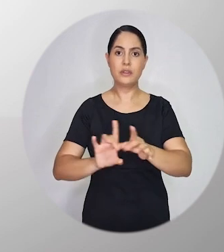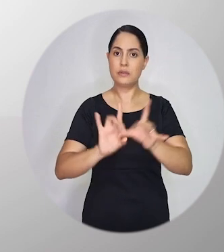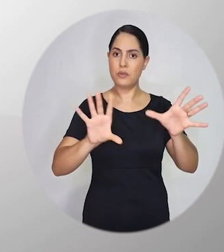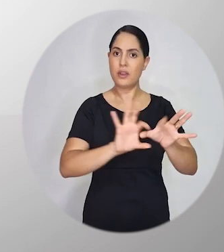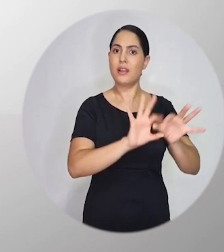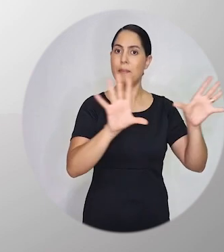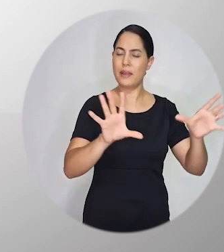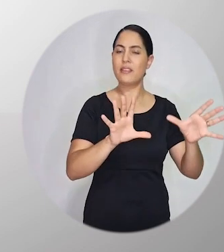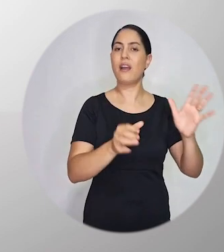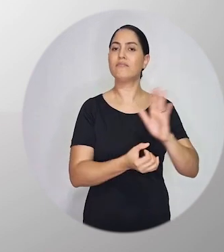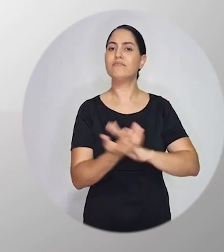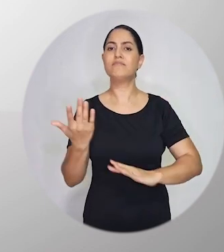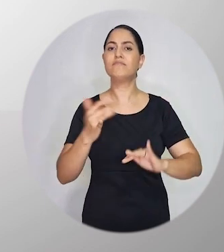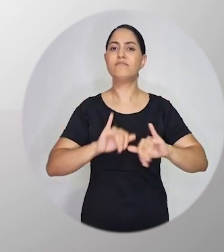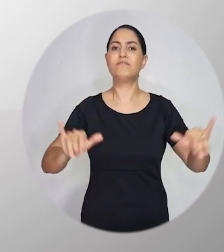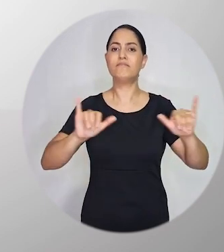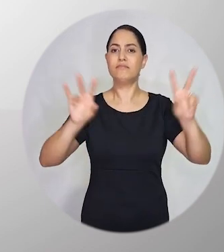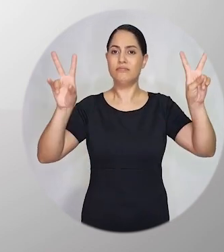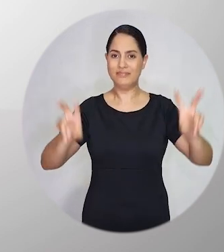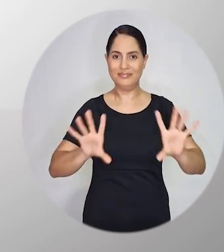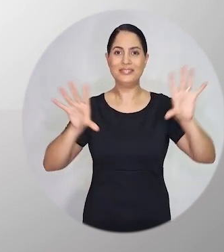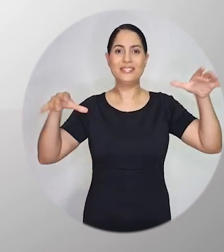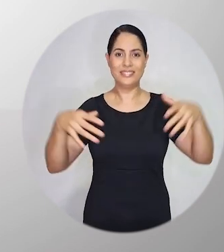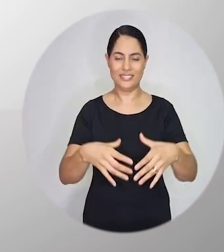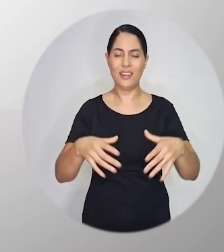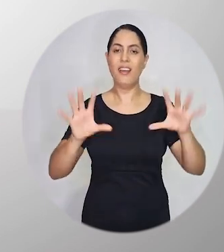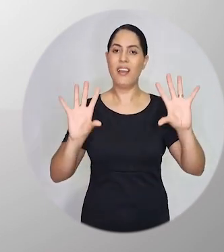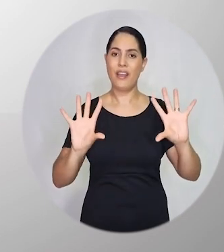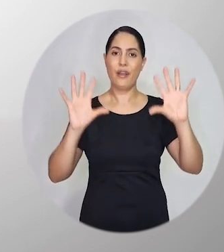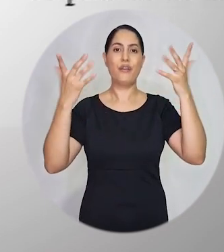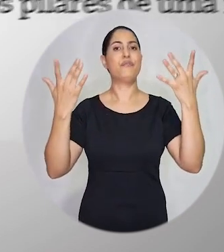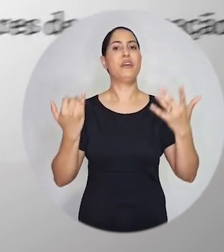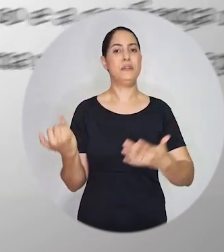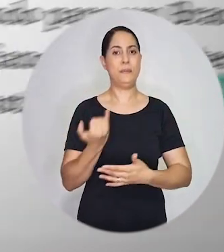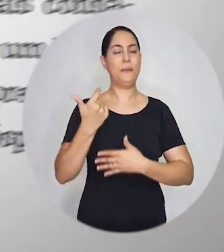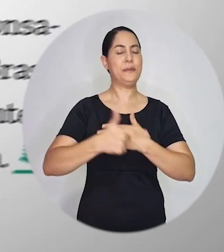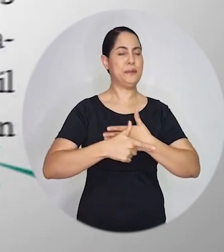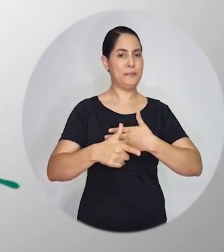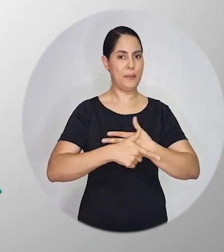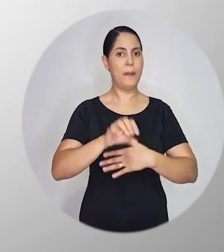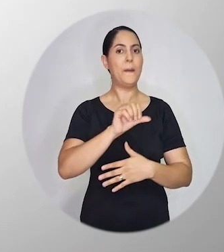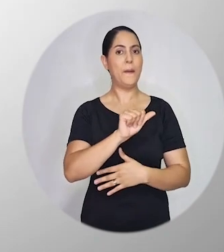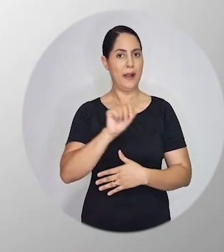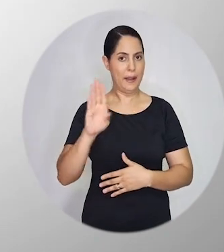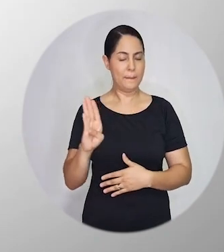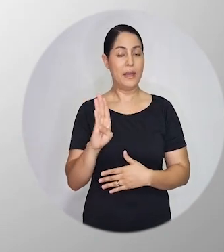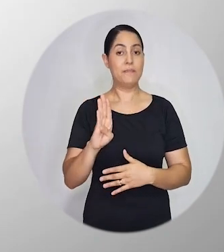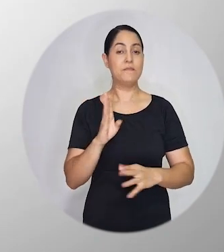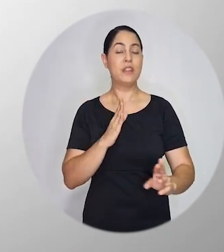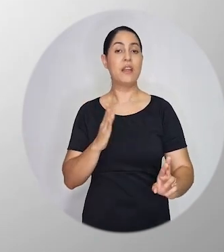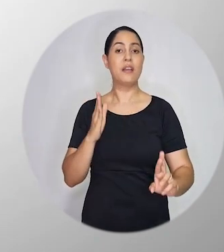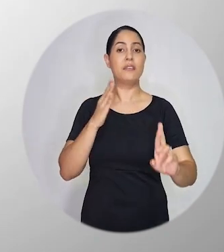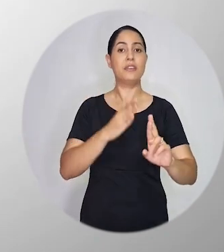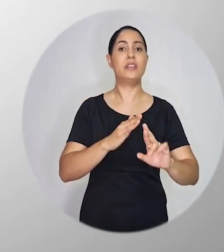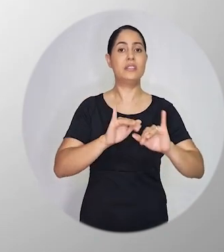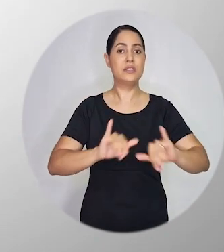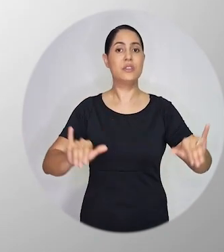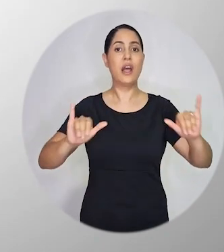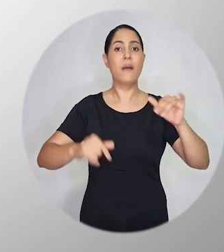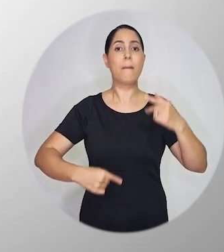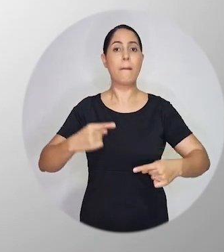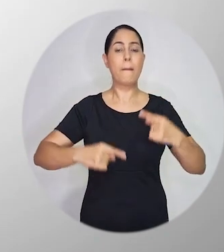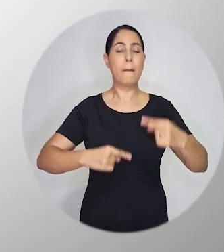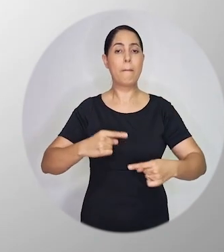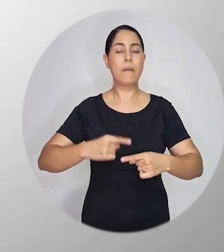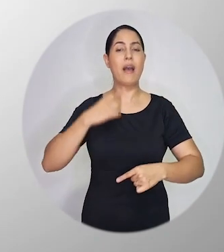da 24ª Conferência Nacional da Advocacia Brasileira. O evento é mais um exemplo do papel que a OAB se dispõe a